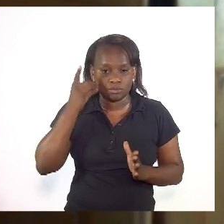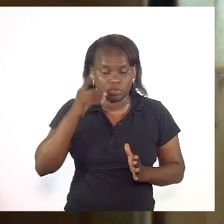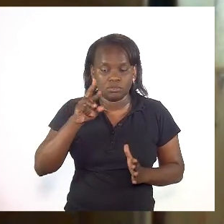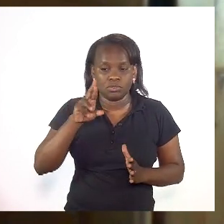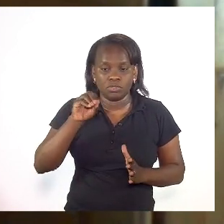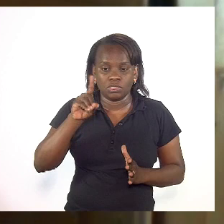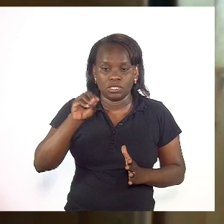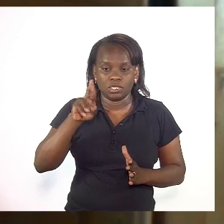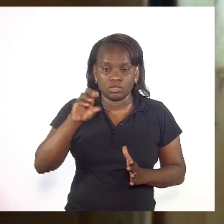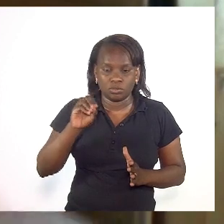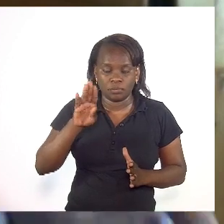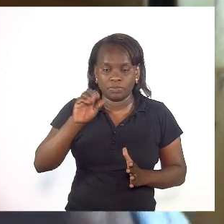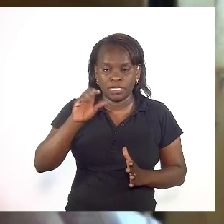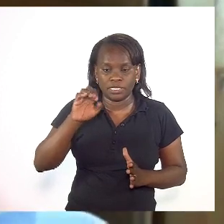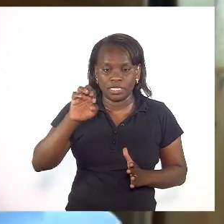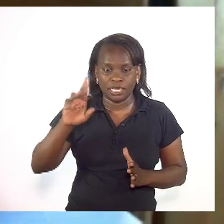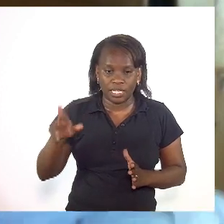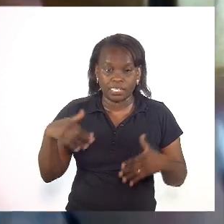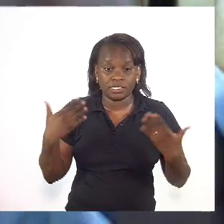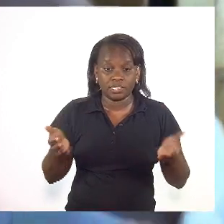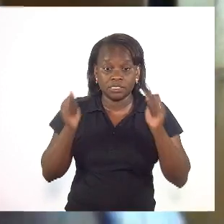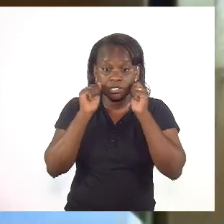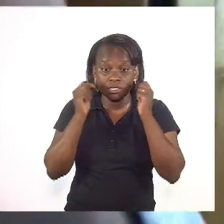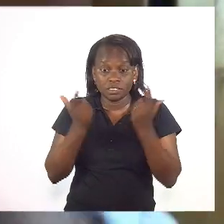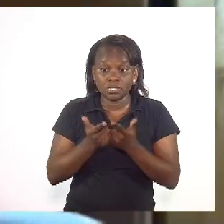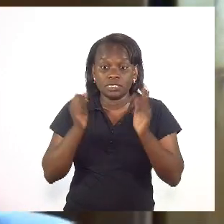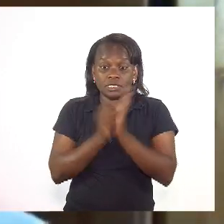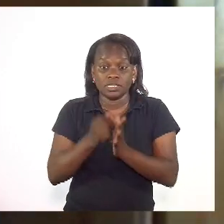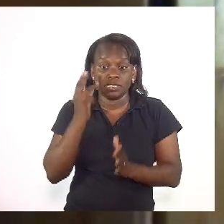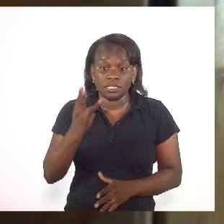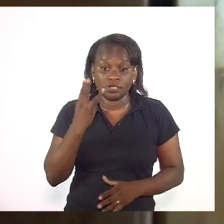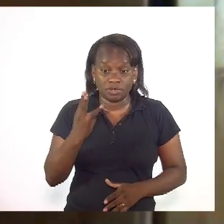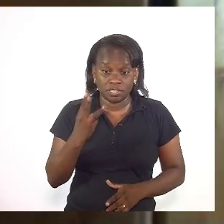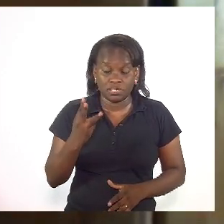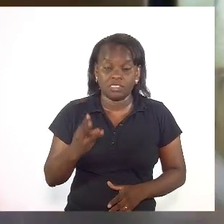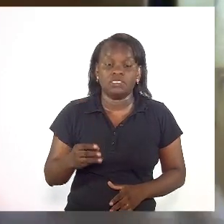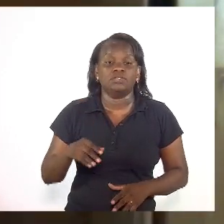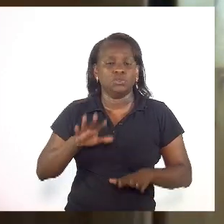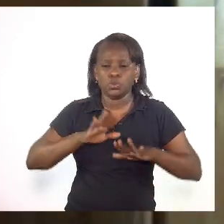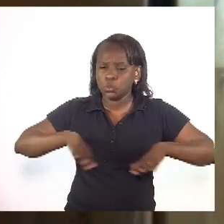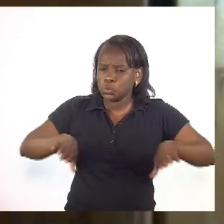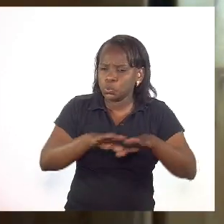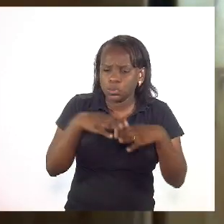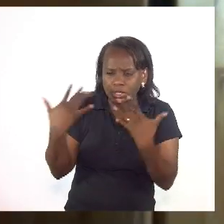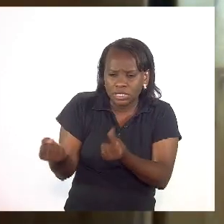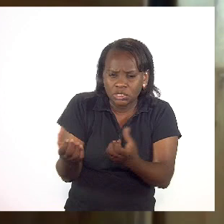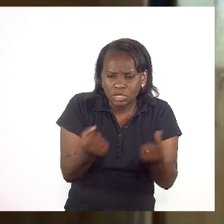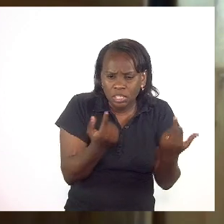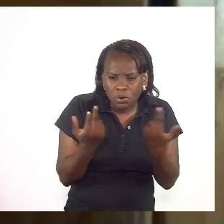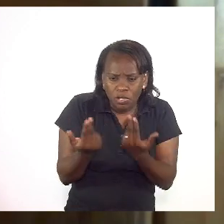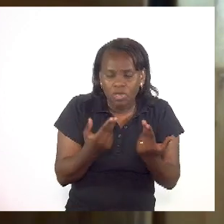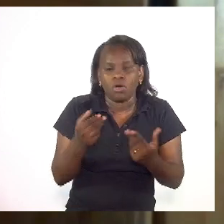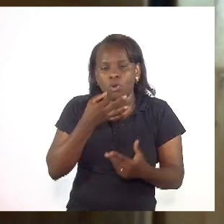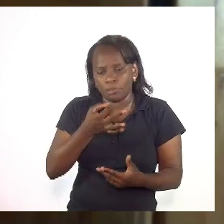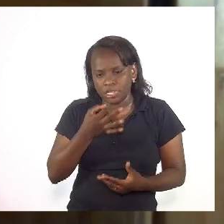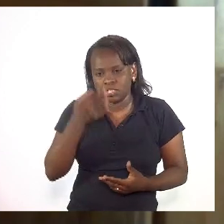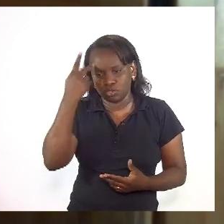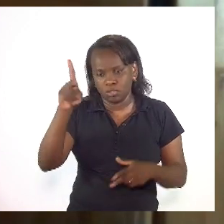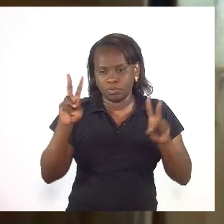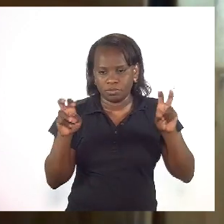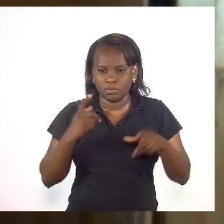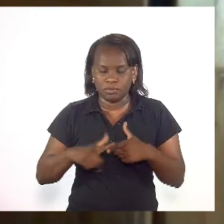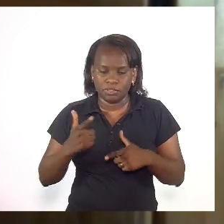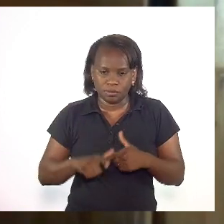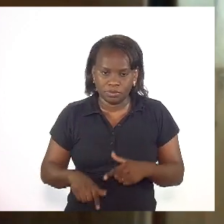deputado Rodrigo Bacelar. Então, a Assembleia Legislativa, 3 vezes, por unanimidade, opinou sobre essa questão. E